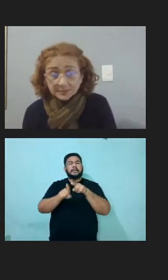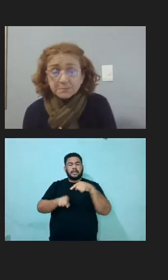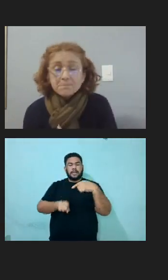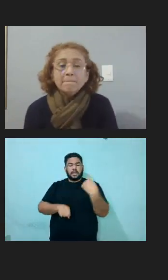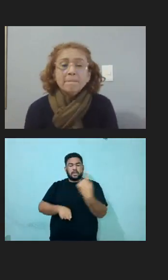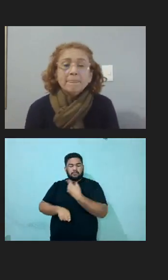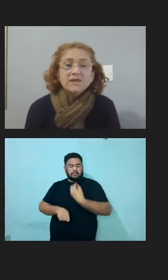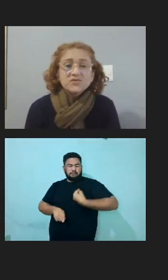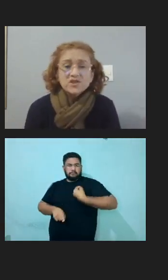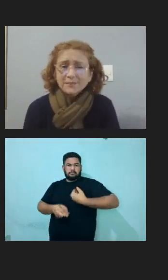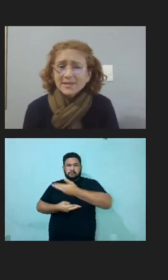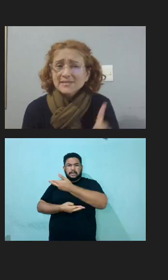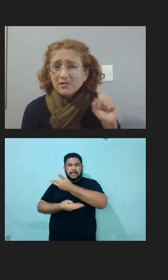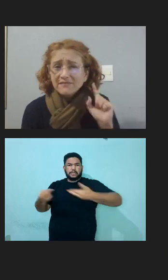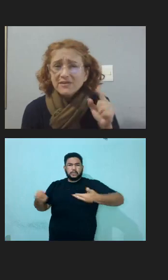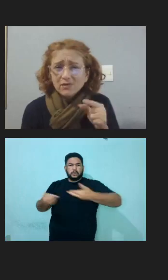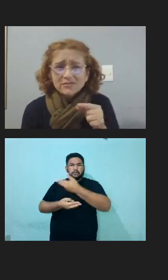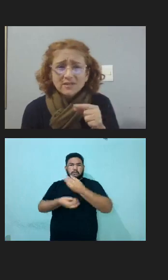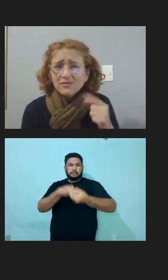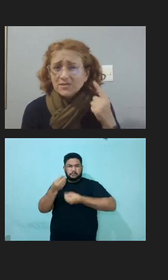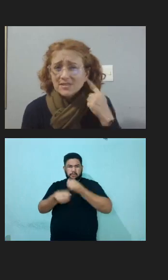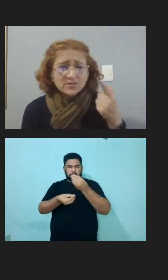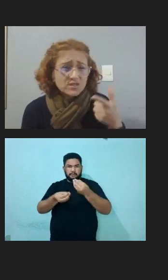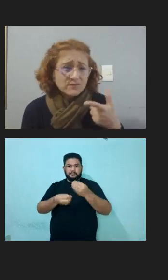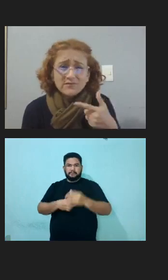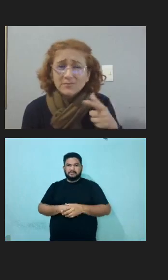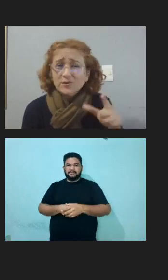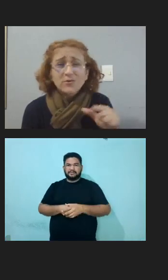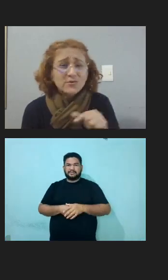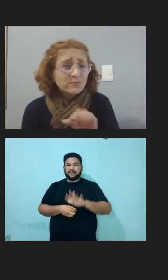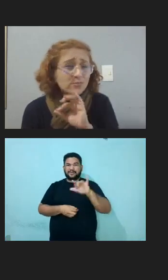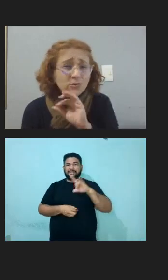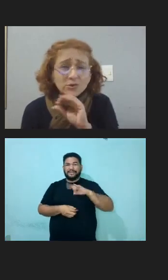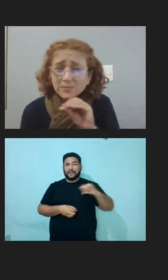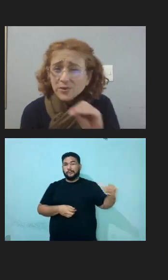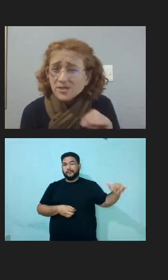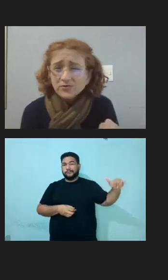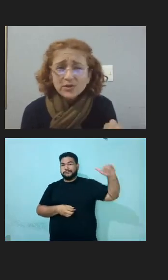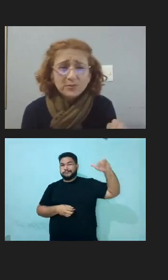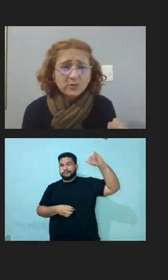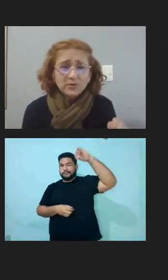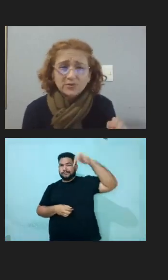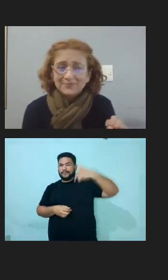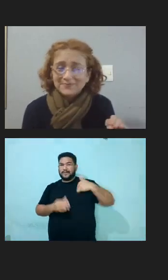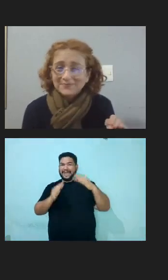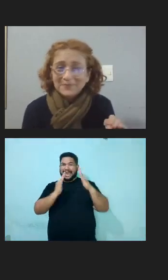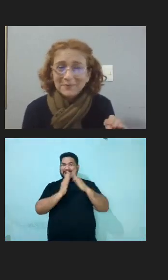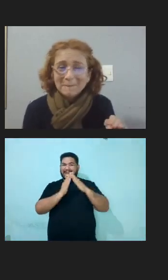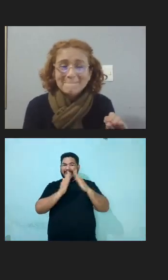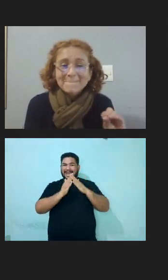vida. A gente vai passar um avião, tá? Não sei se vocês vão ver, porque eu moro muito próximo do aeroporto.